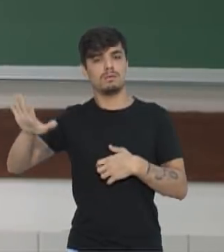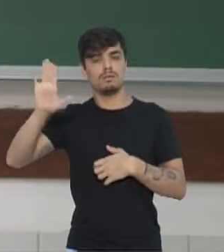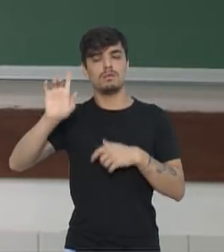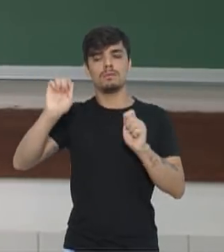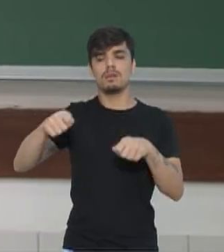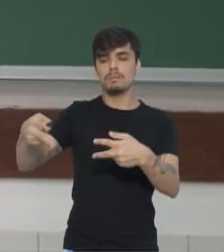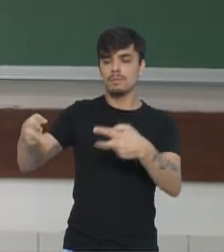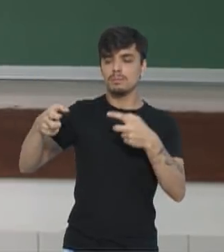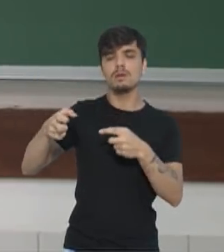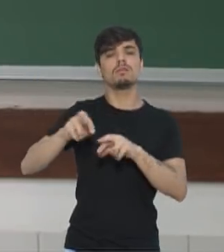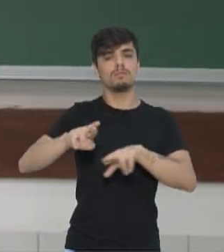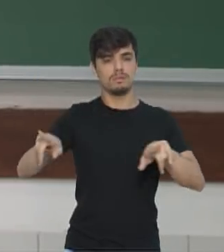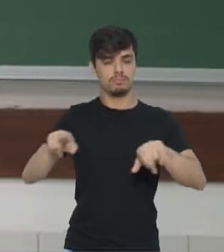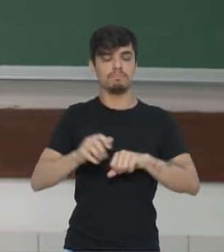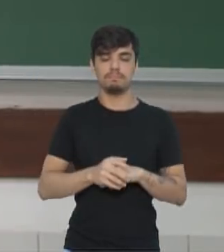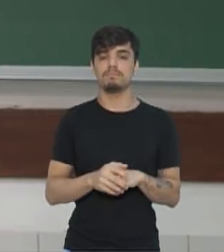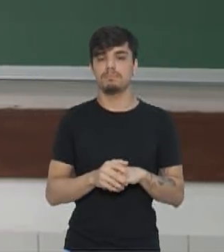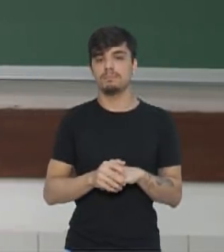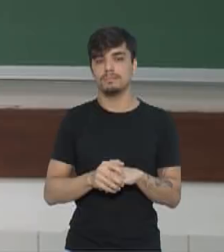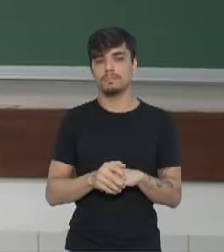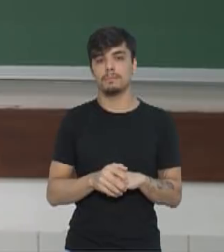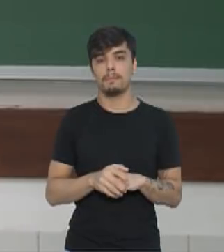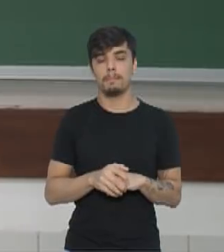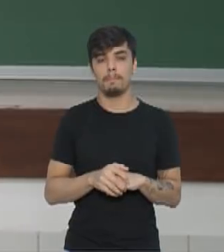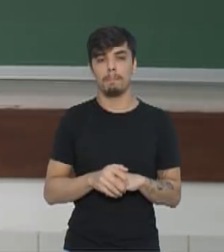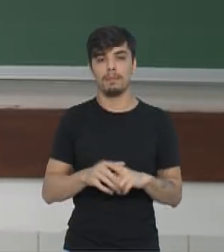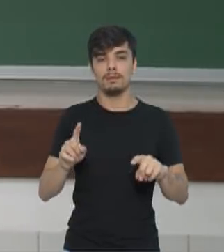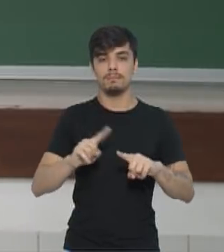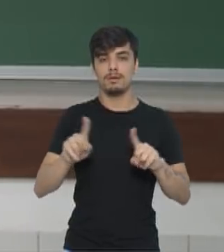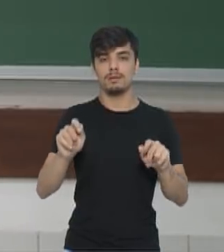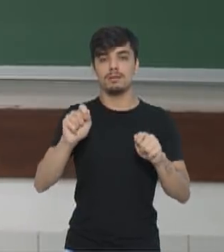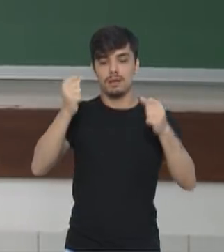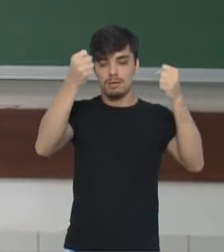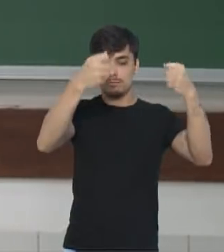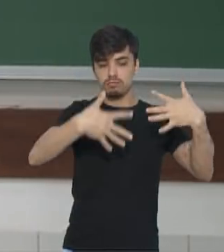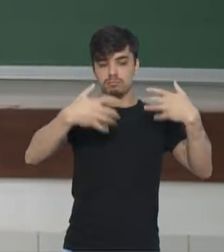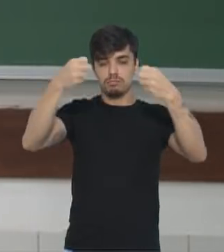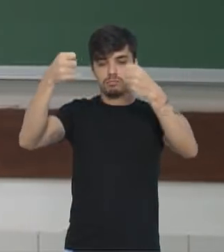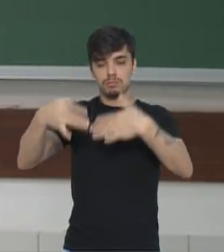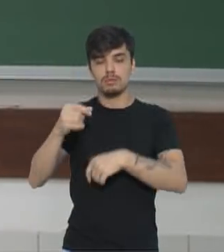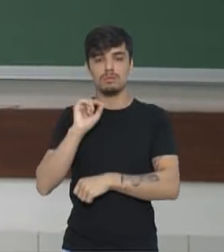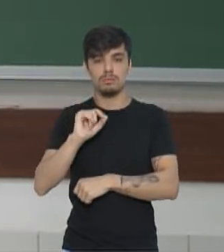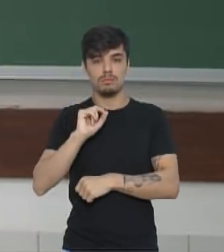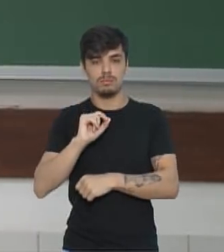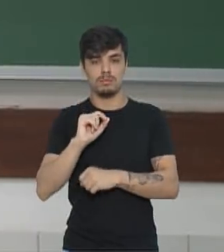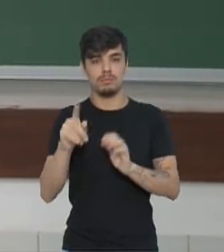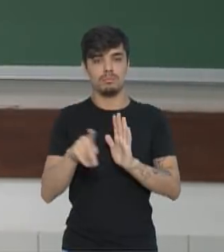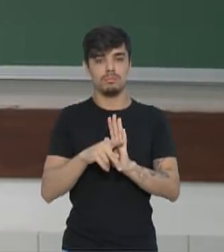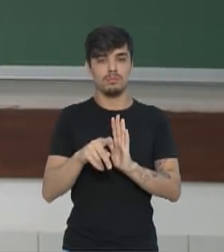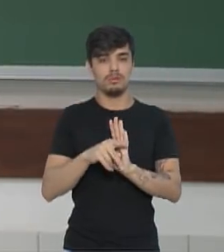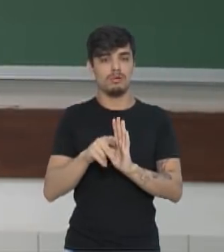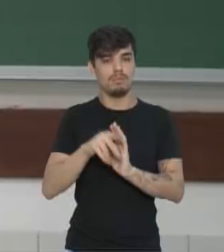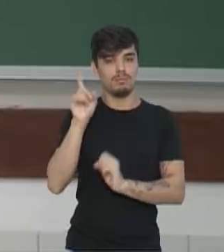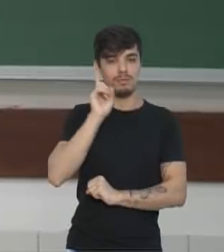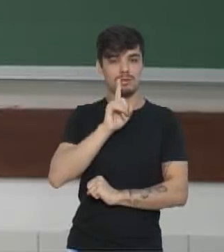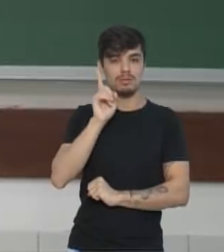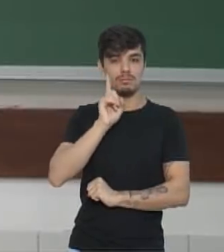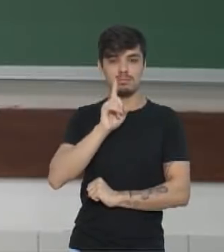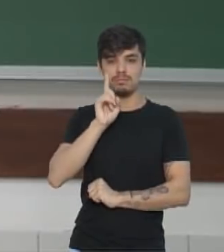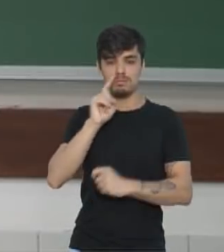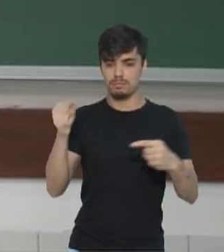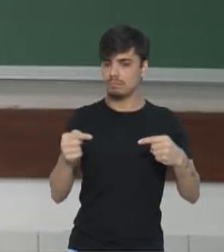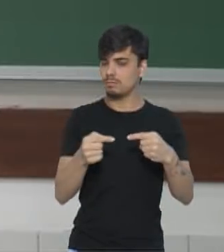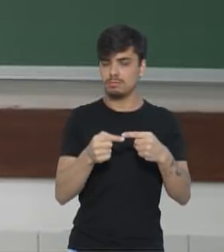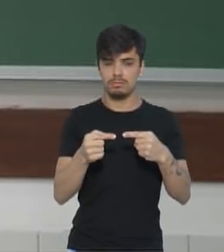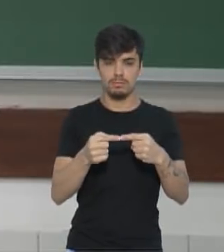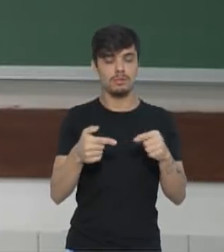ver diferenças também. Só que aí nós trazemos duas explicações que não se aplicam só ao caso americano, se aplica também